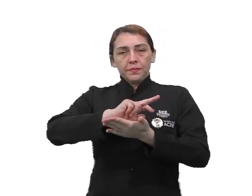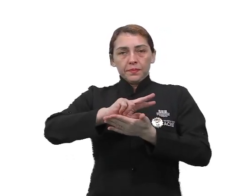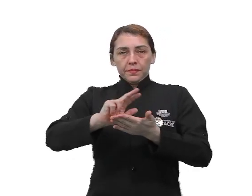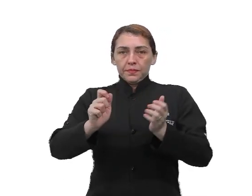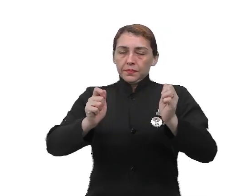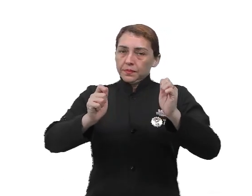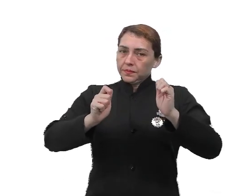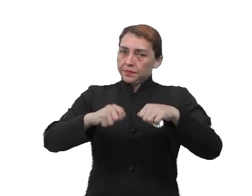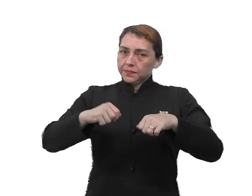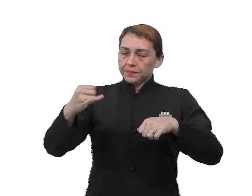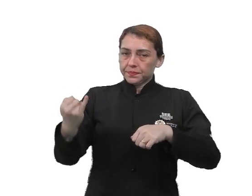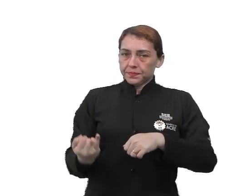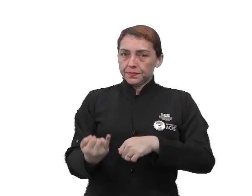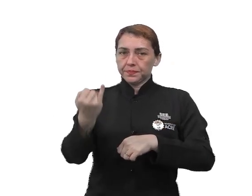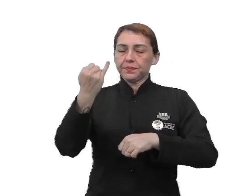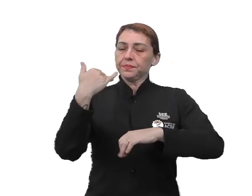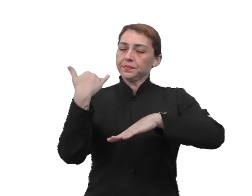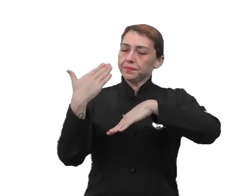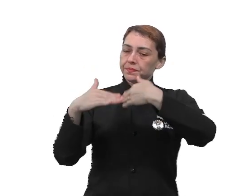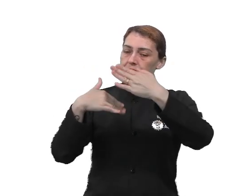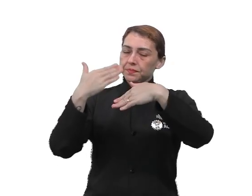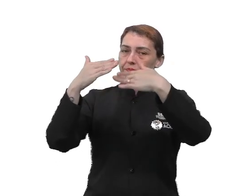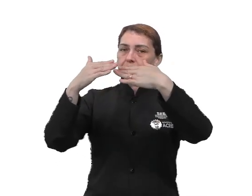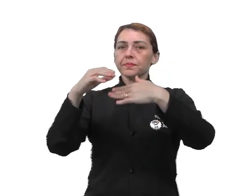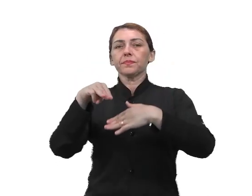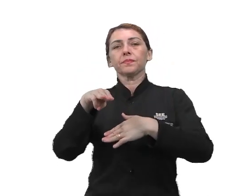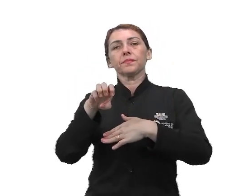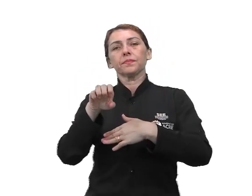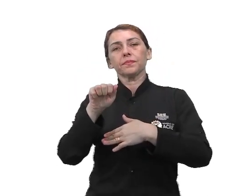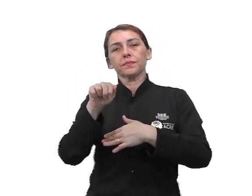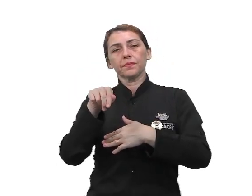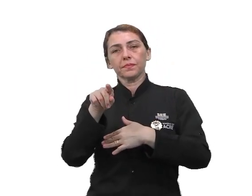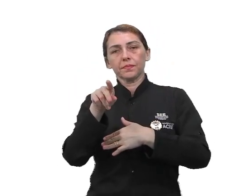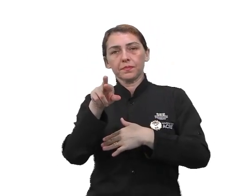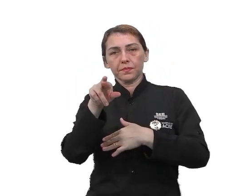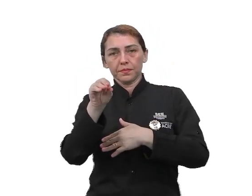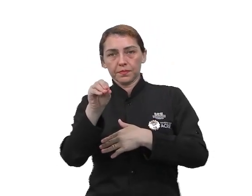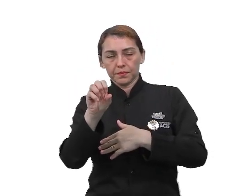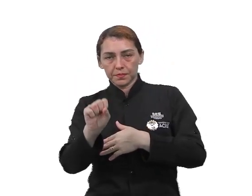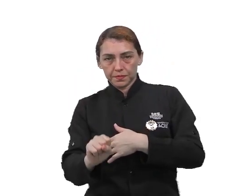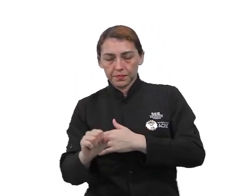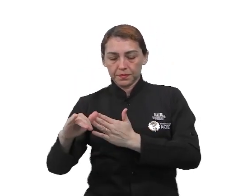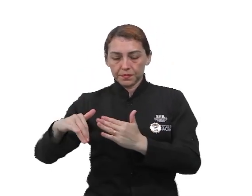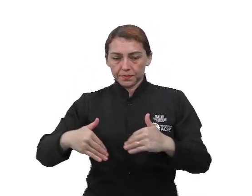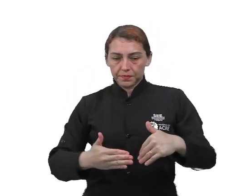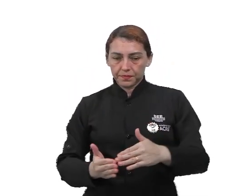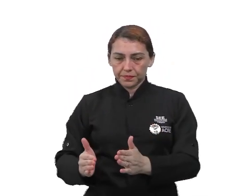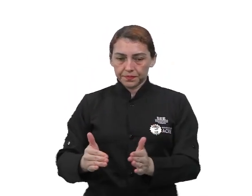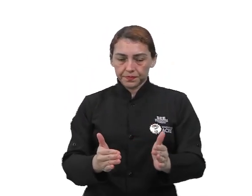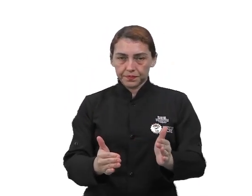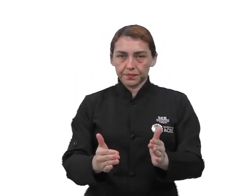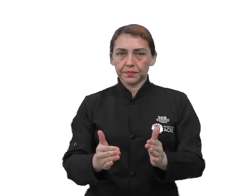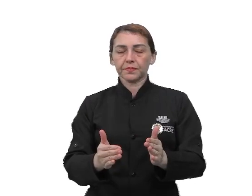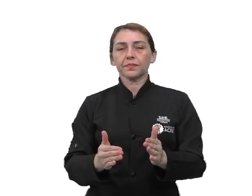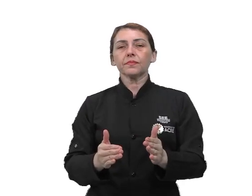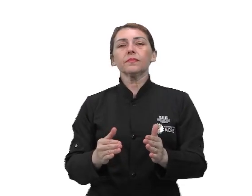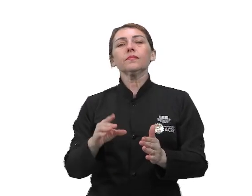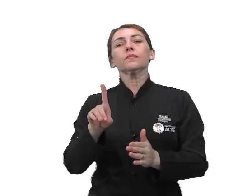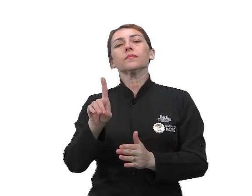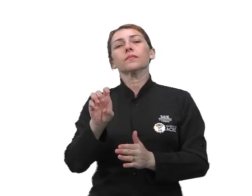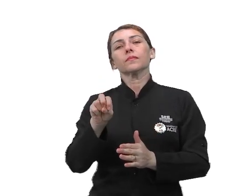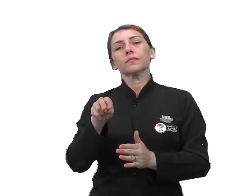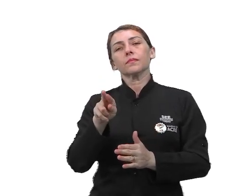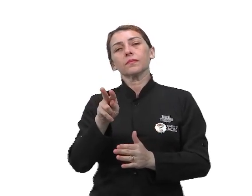condições essenciais para o desenvolvimento dos meandros, ou seja, das curvas dos rios. Camadas de detritos